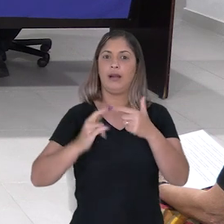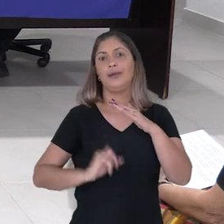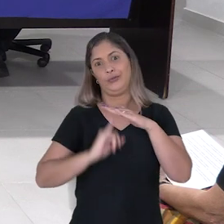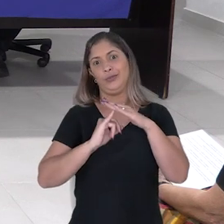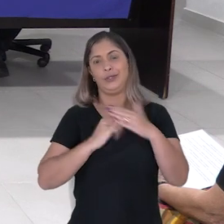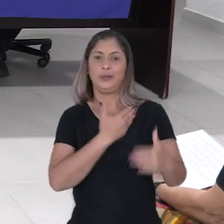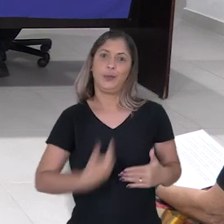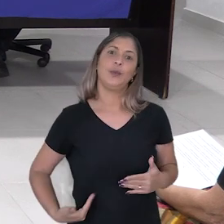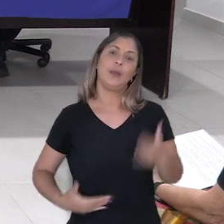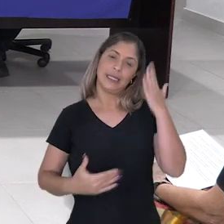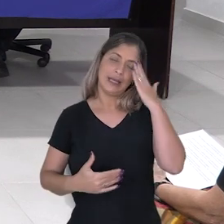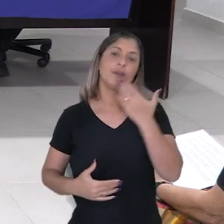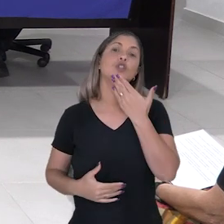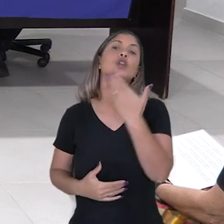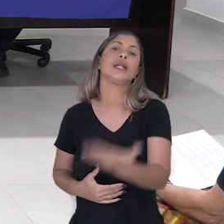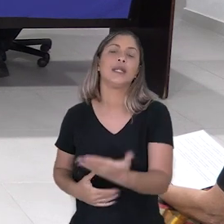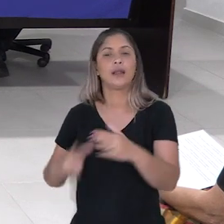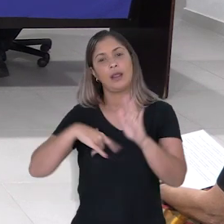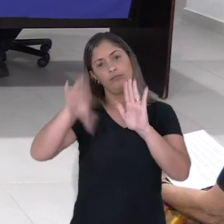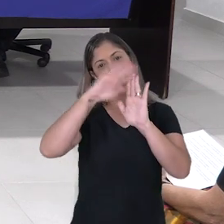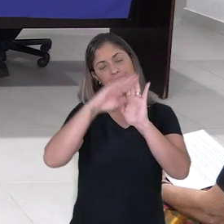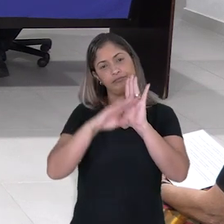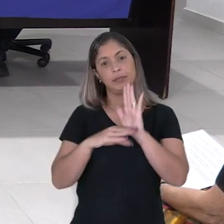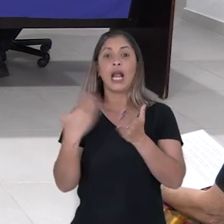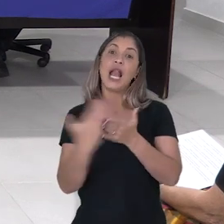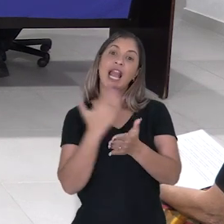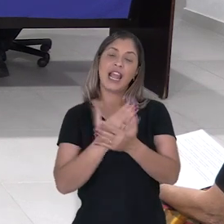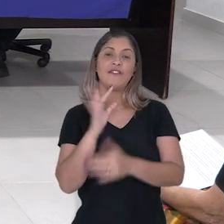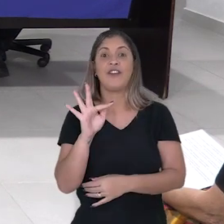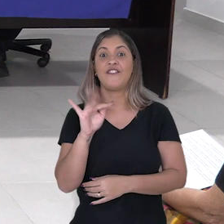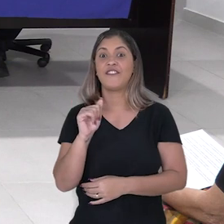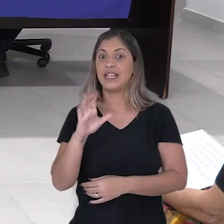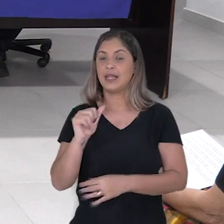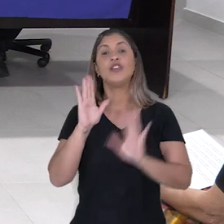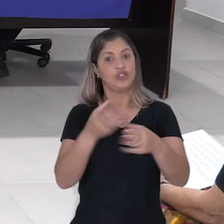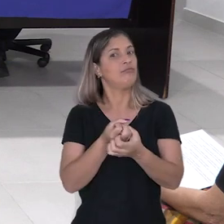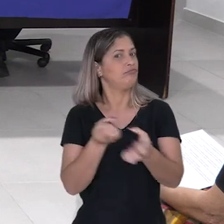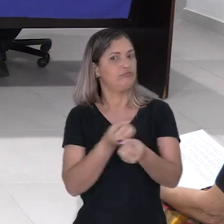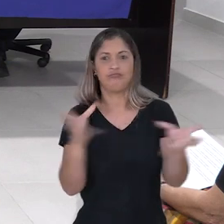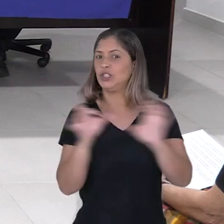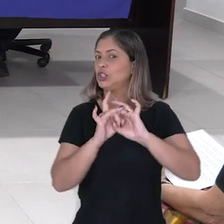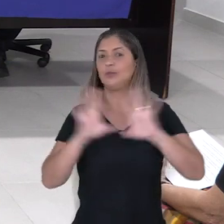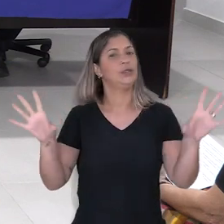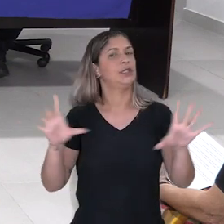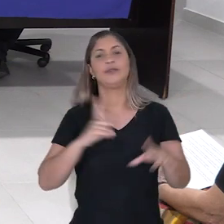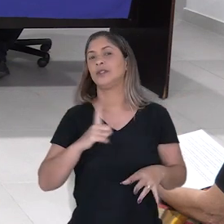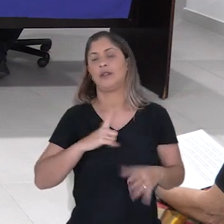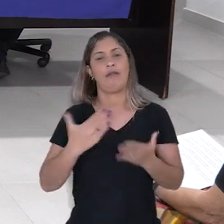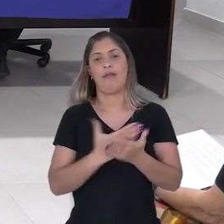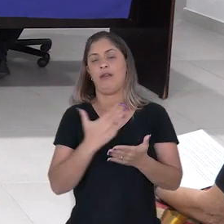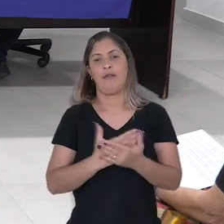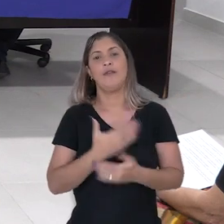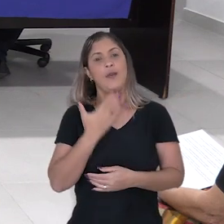pública, elas fazem a solicitação pelo site. Lá tem uma listagem. E o livro de física, esse livro já está disponível nessa listagem. Então, já